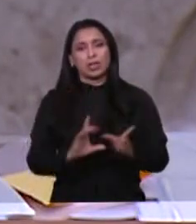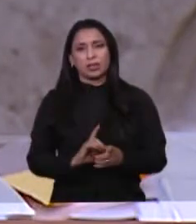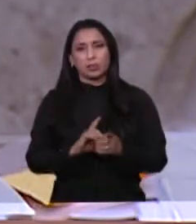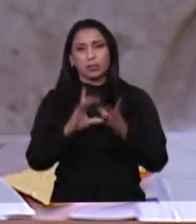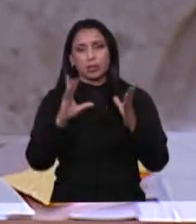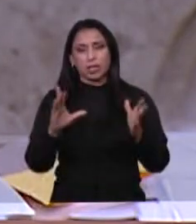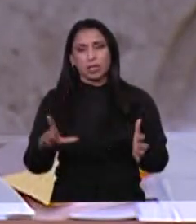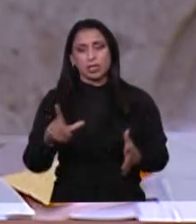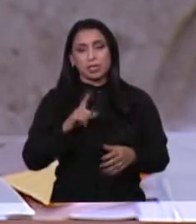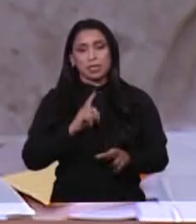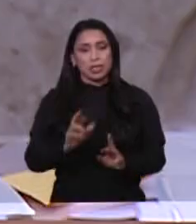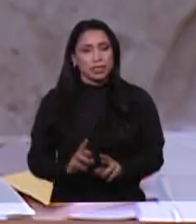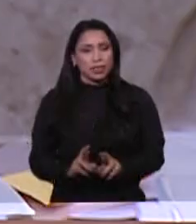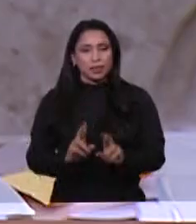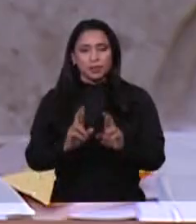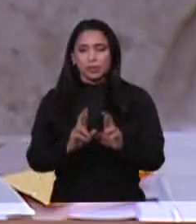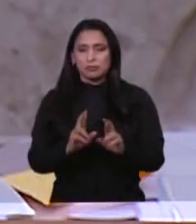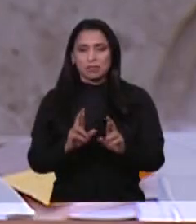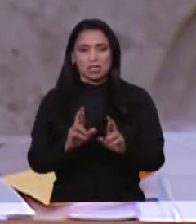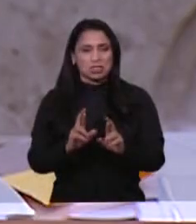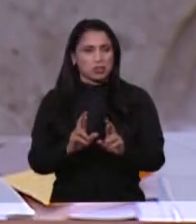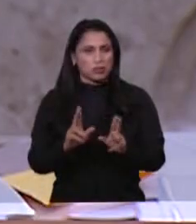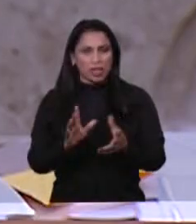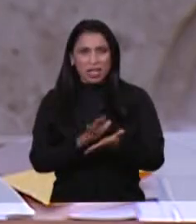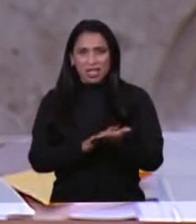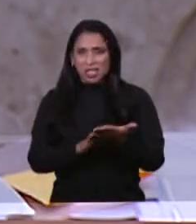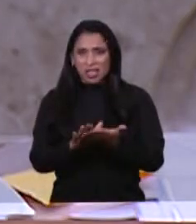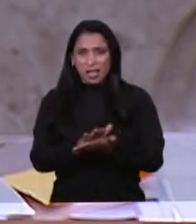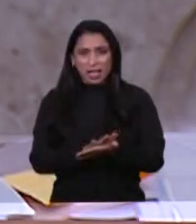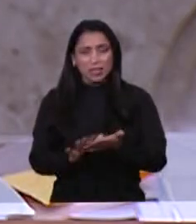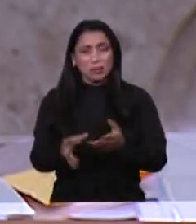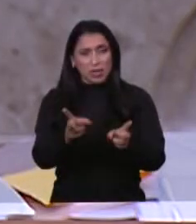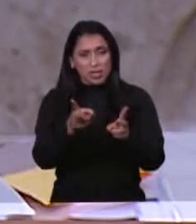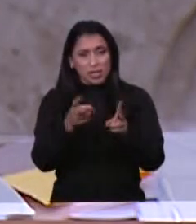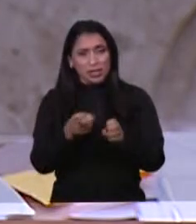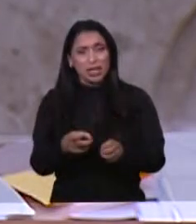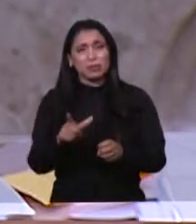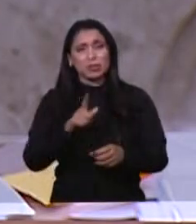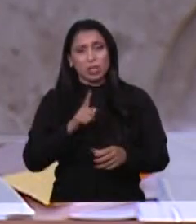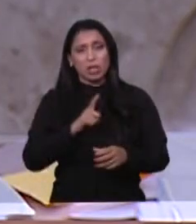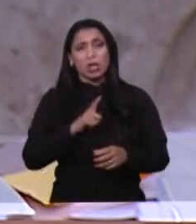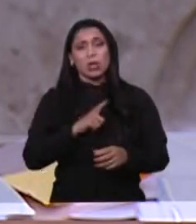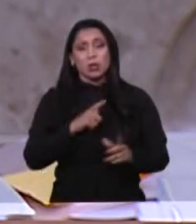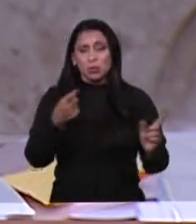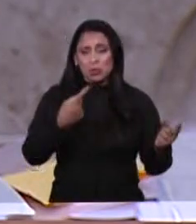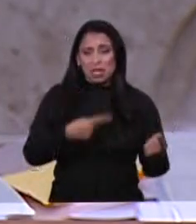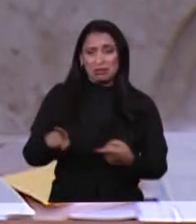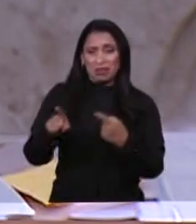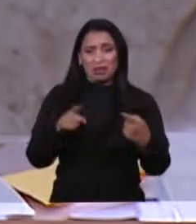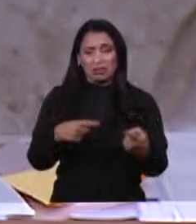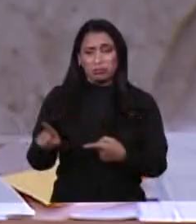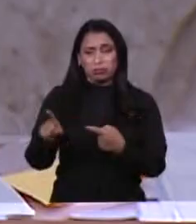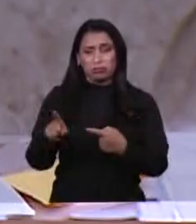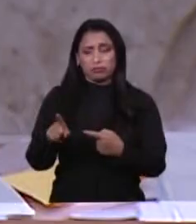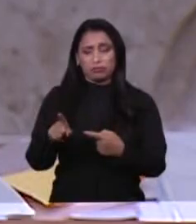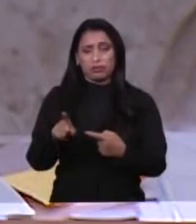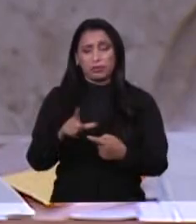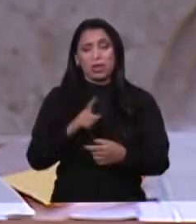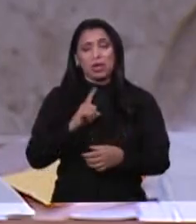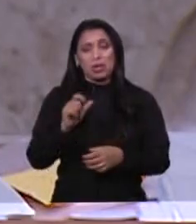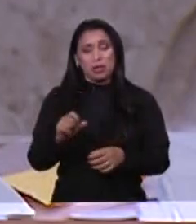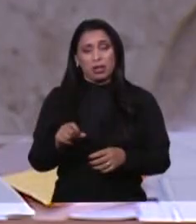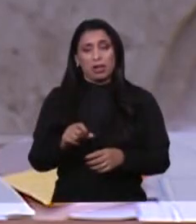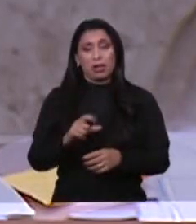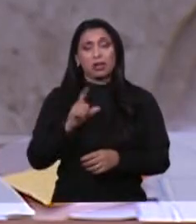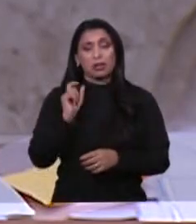permanece indiferente aos ataques, flerta com a própria ruína. Esses